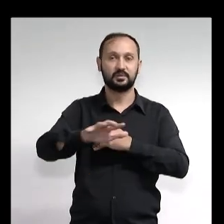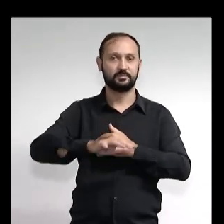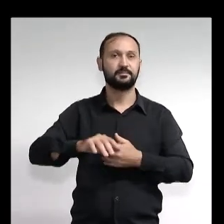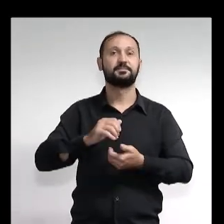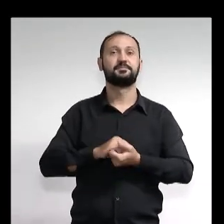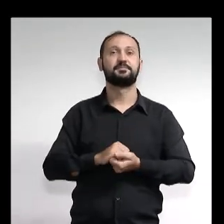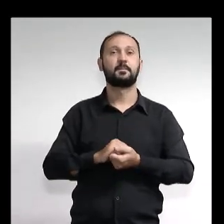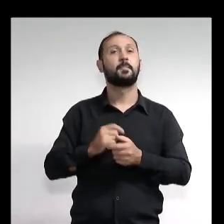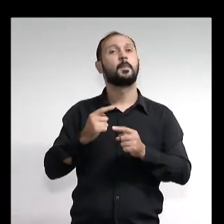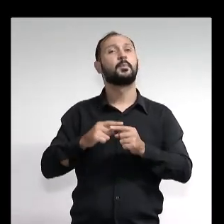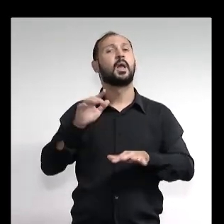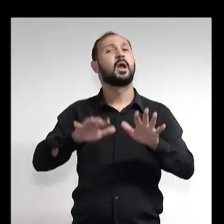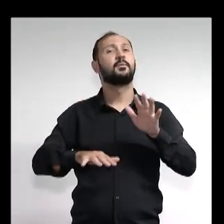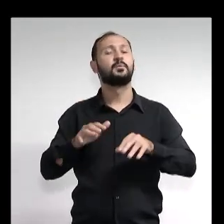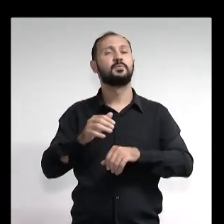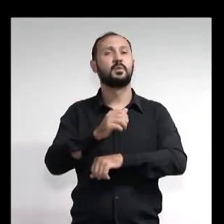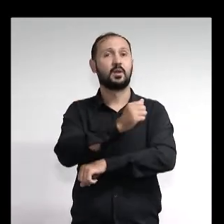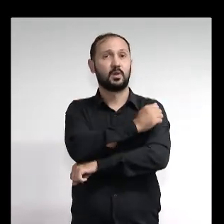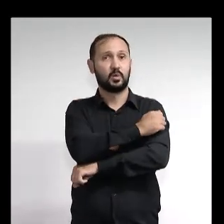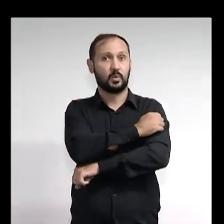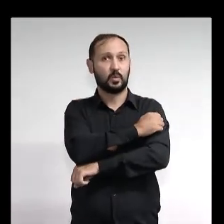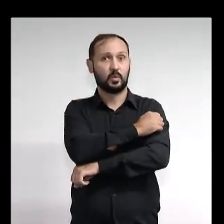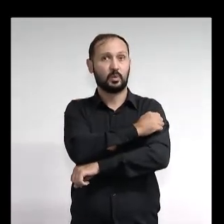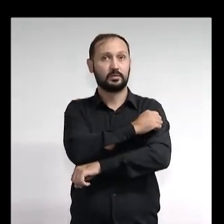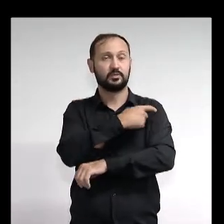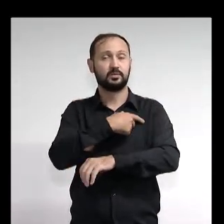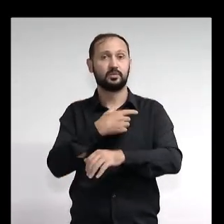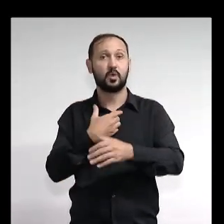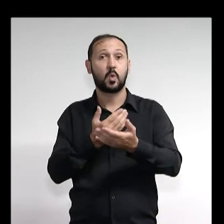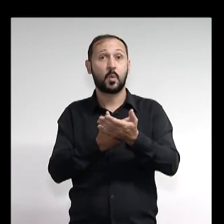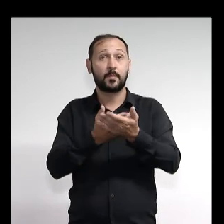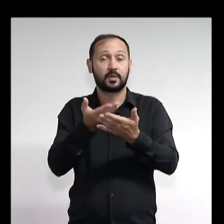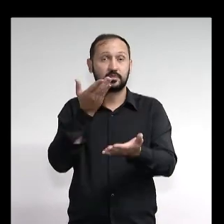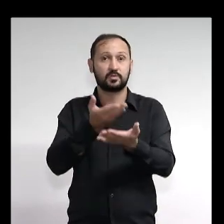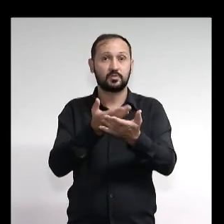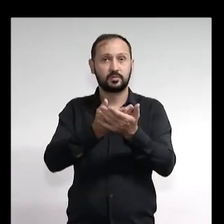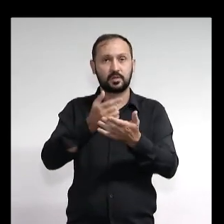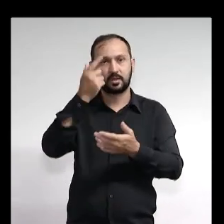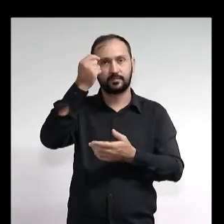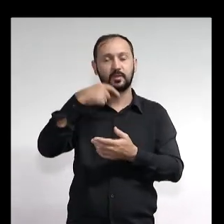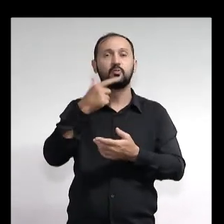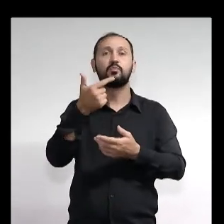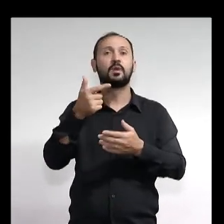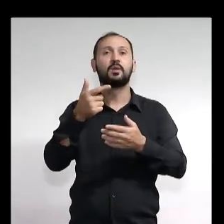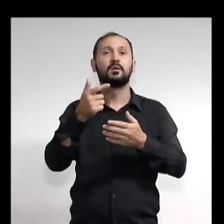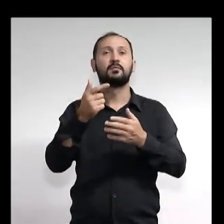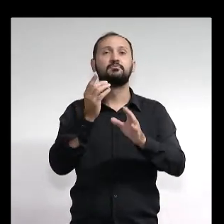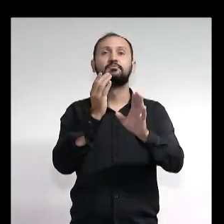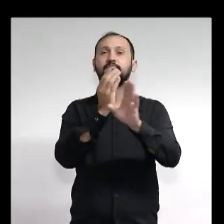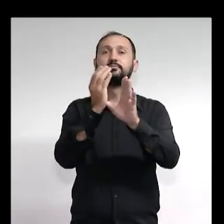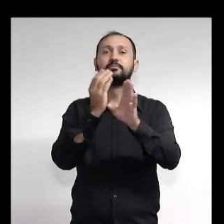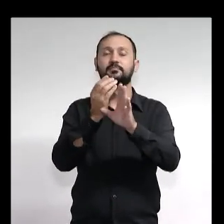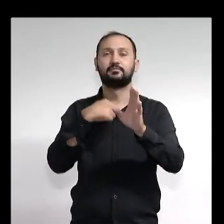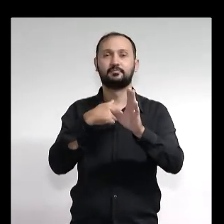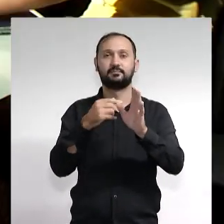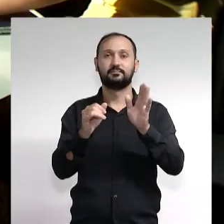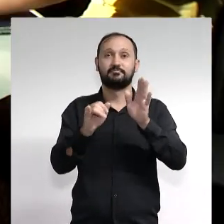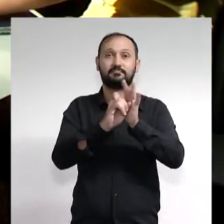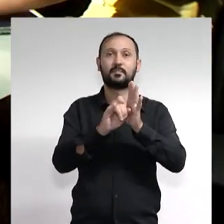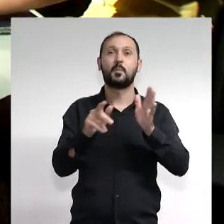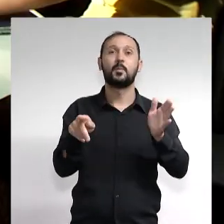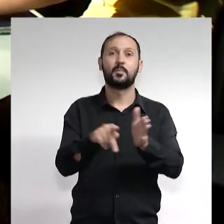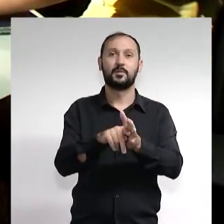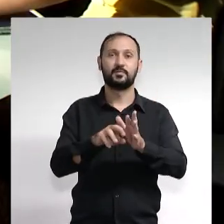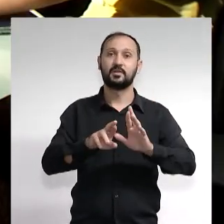nesse espaço, porque muitos estudantes têm chegado ao ensino superior sem a identificação.